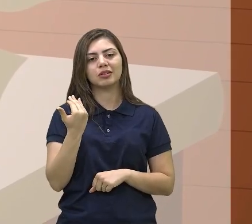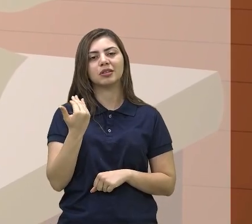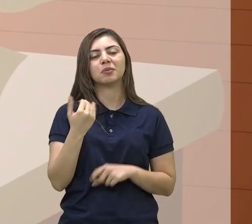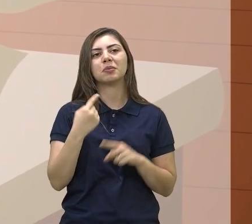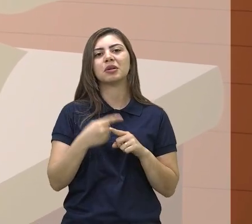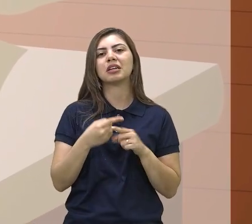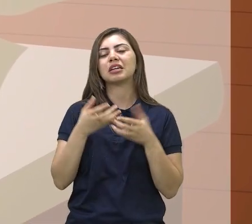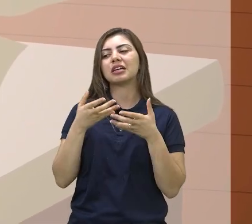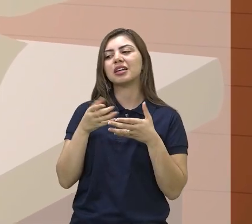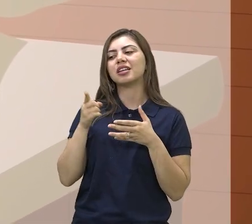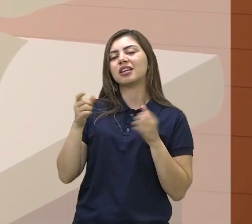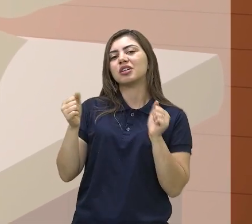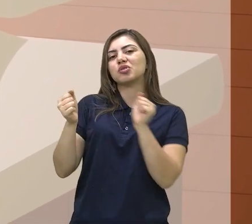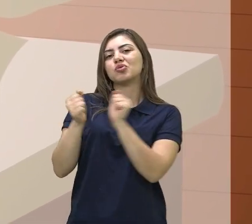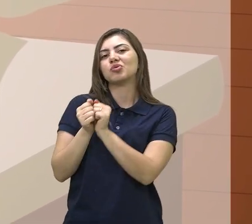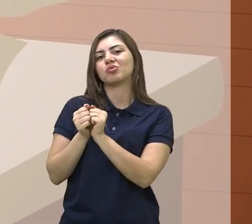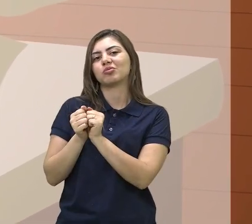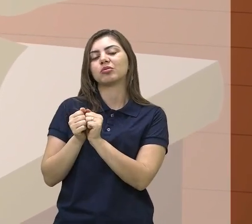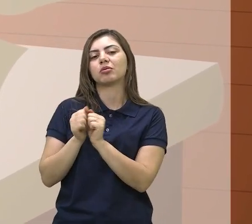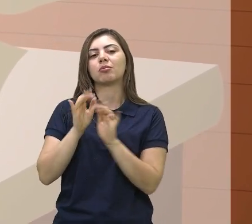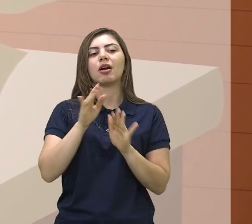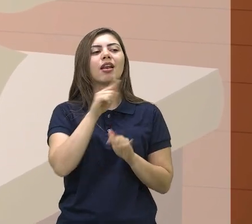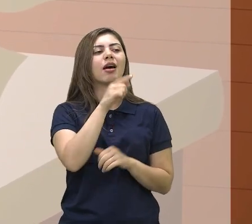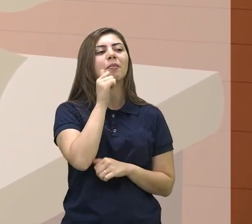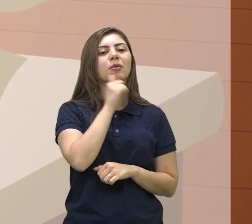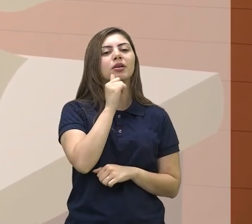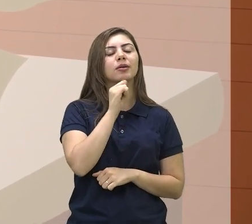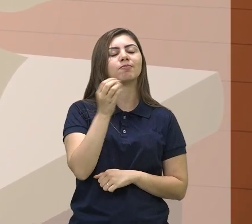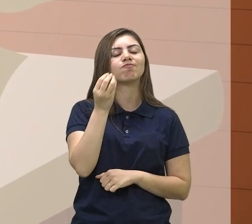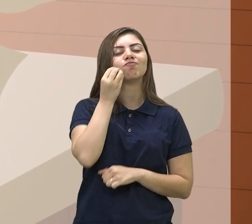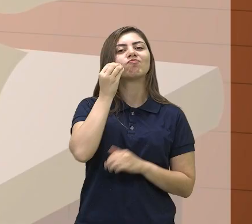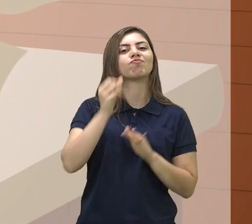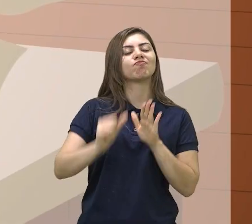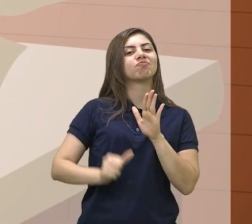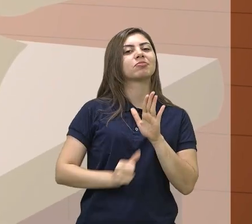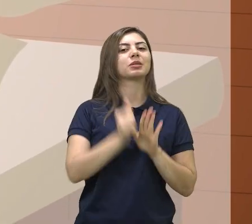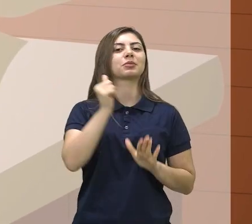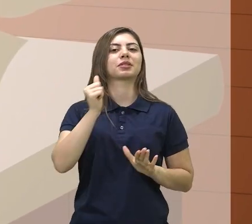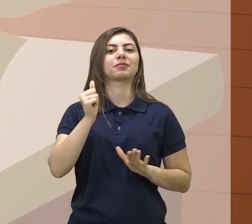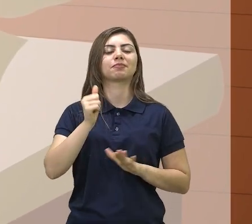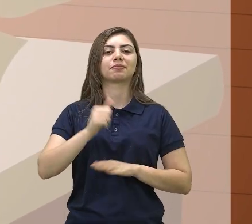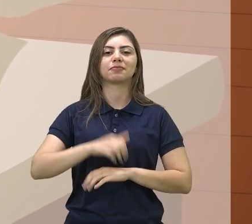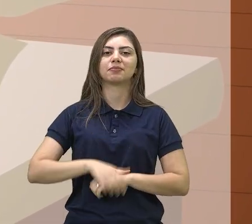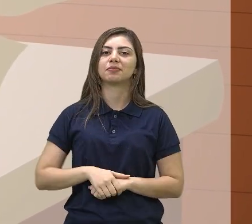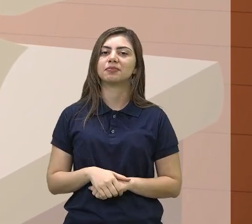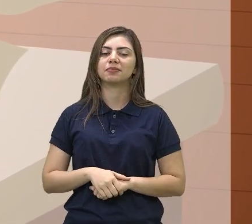por Teresa. Mariana beija-o pela primeira e última vez.